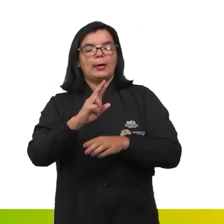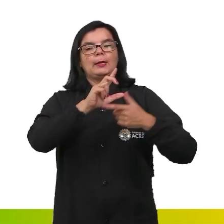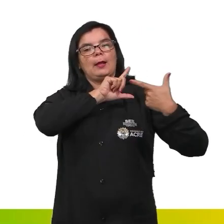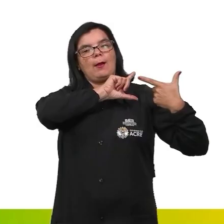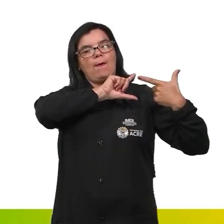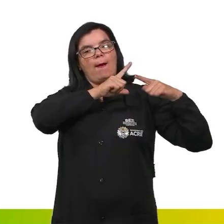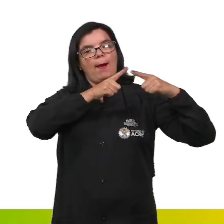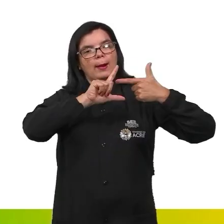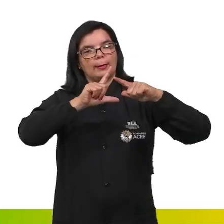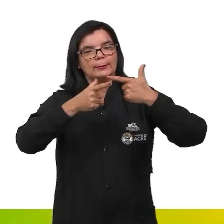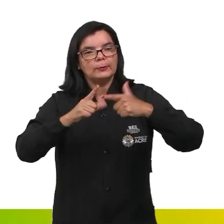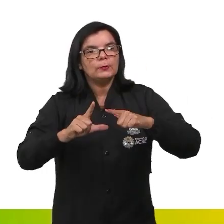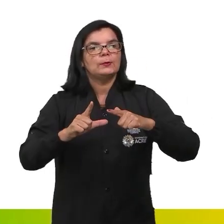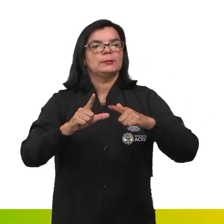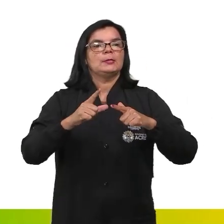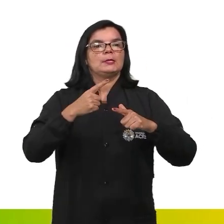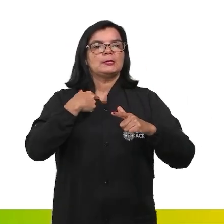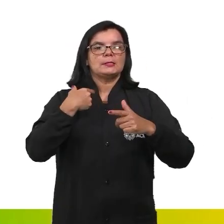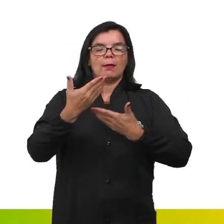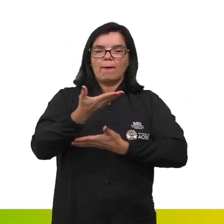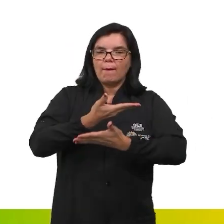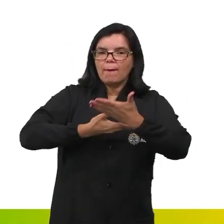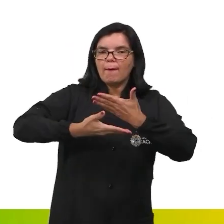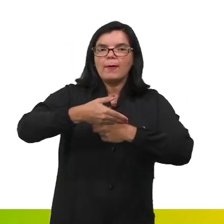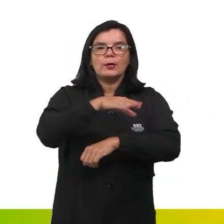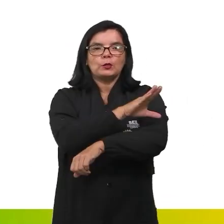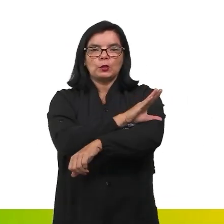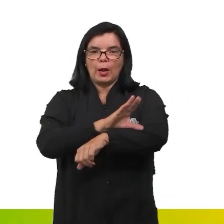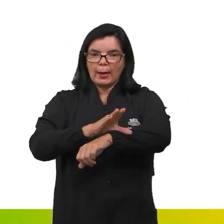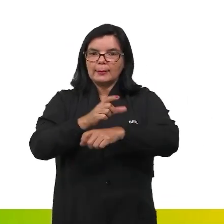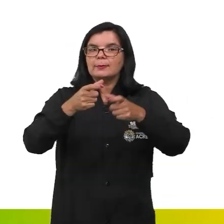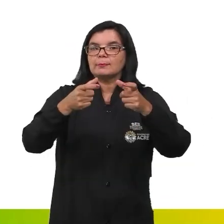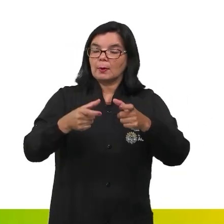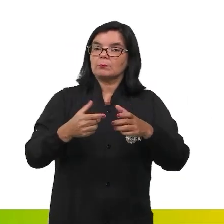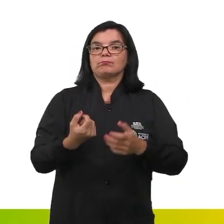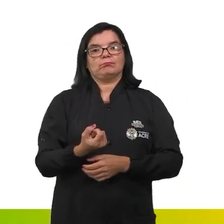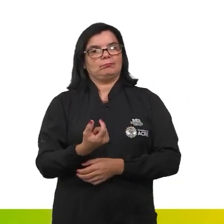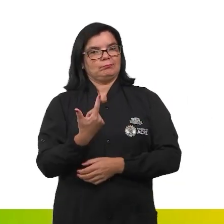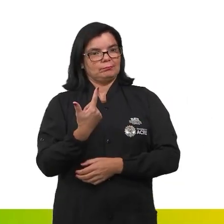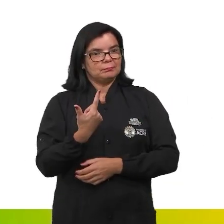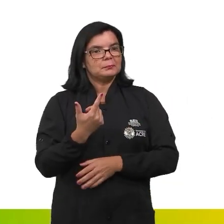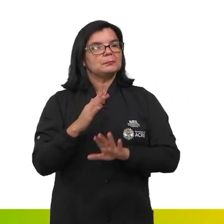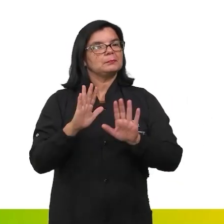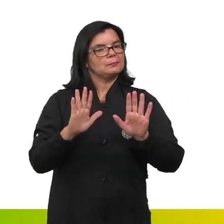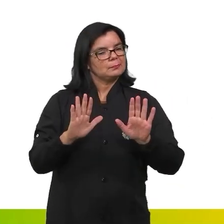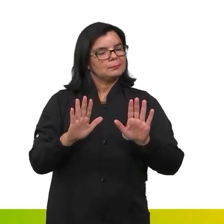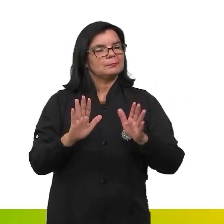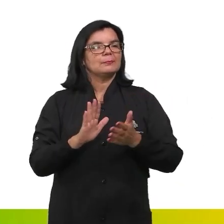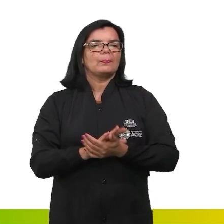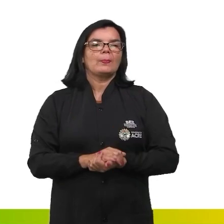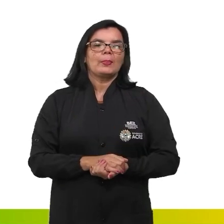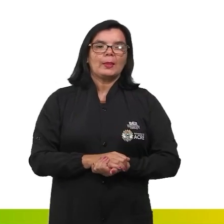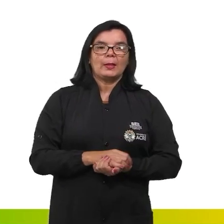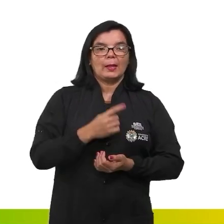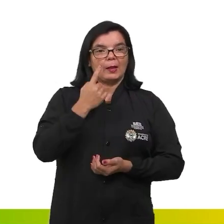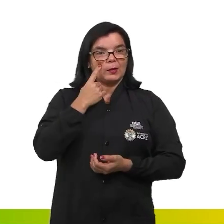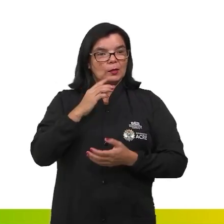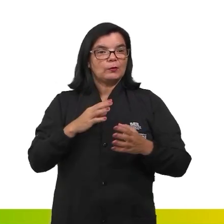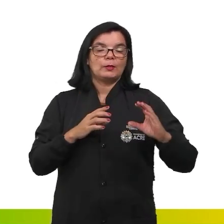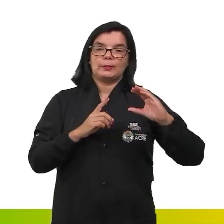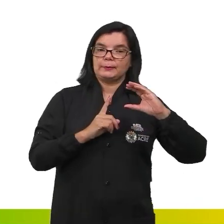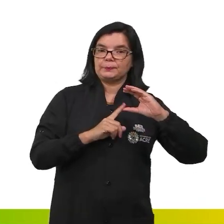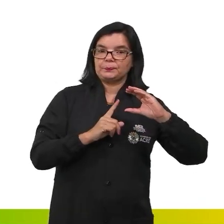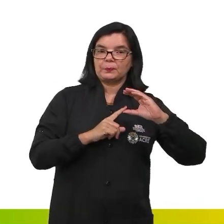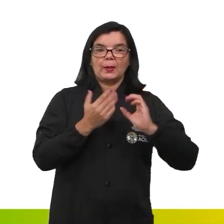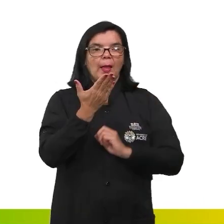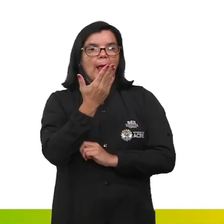a religião, as tradições que se entrelaçam com as culturas locais. Opa, aqui já faz mais sentido, né? Relacionar tudo isso. Vamos ver a letra